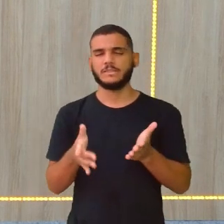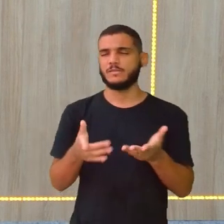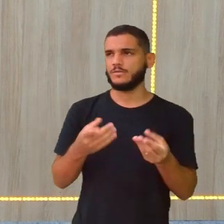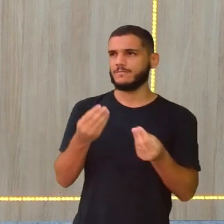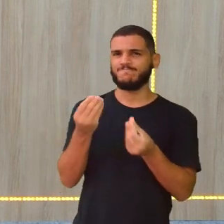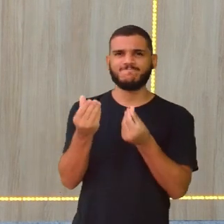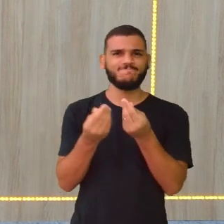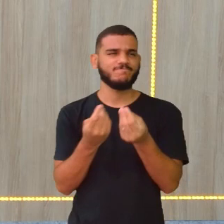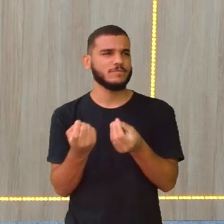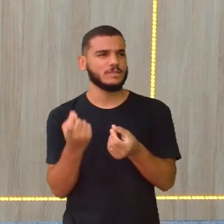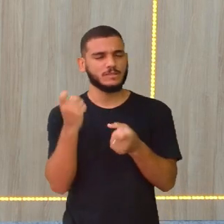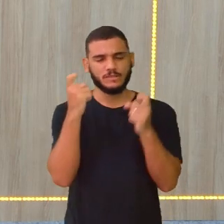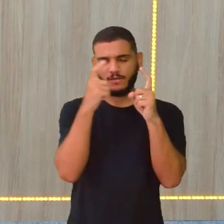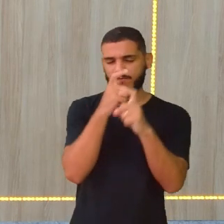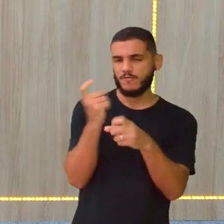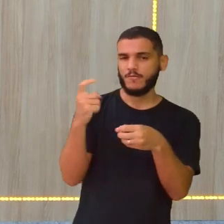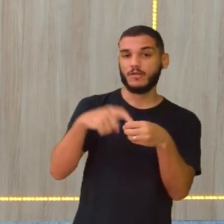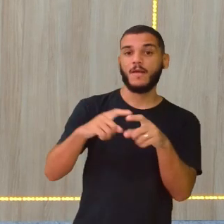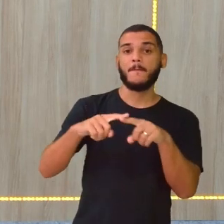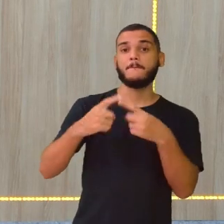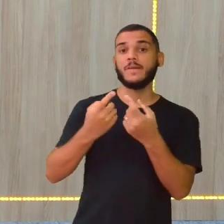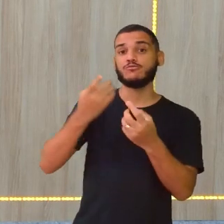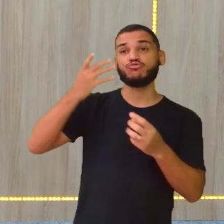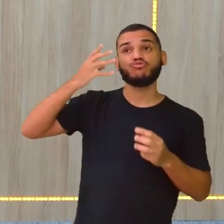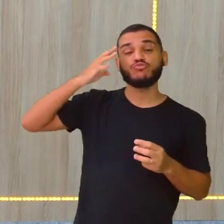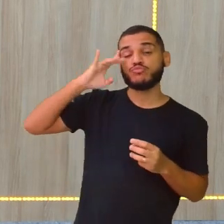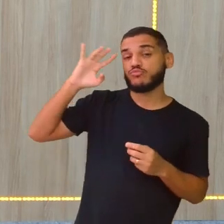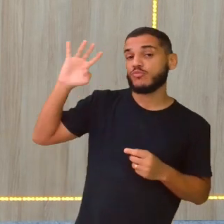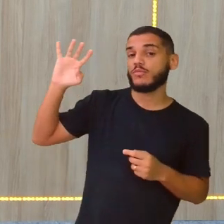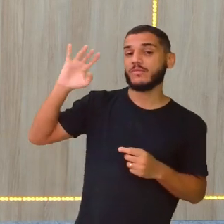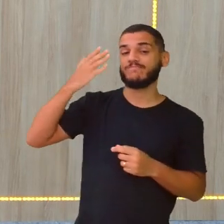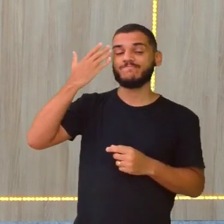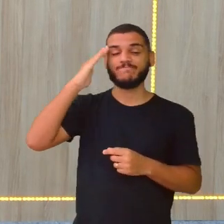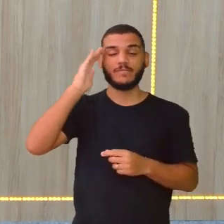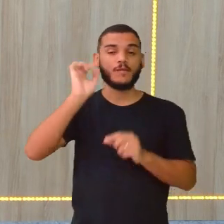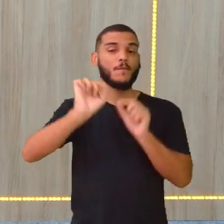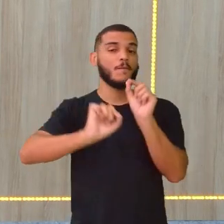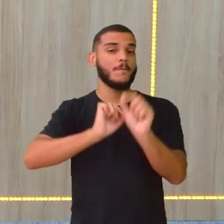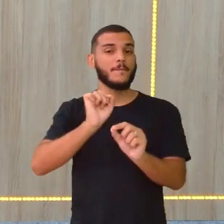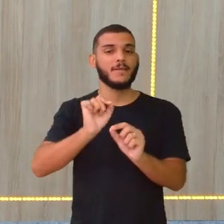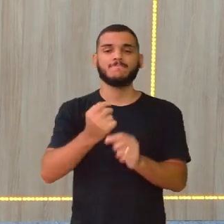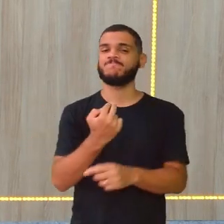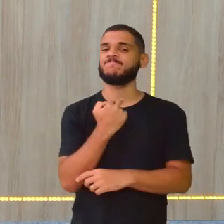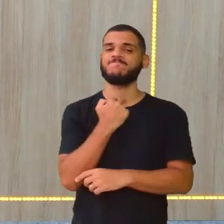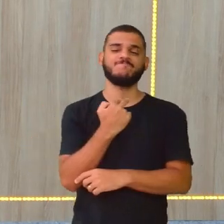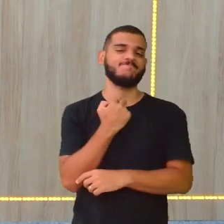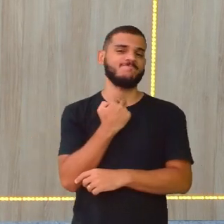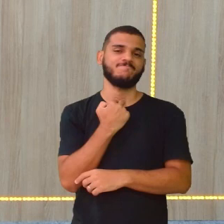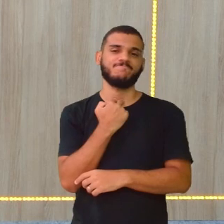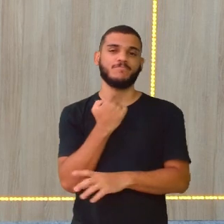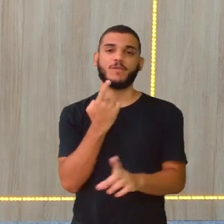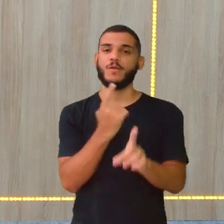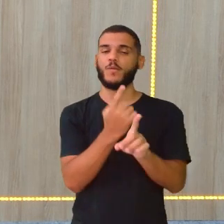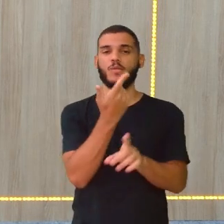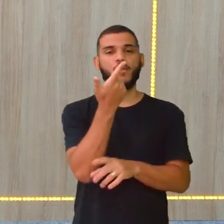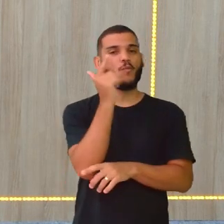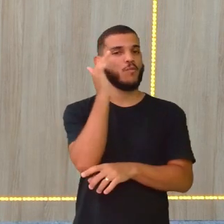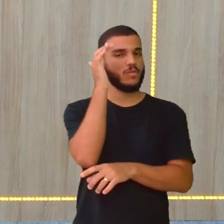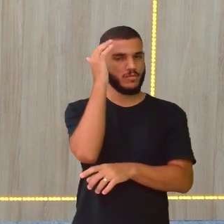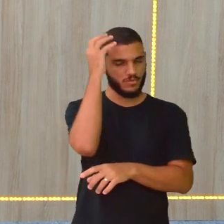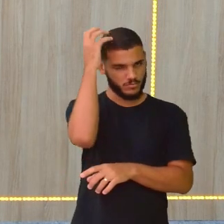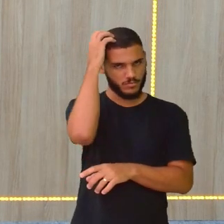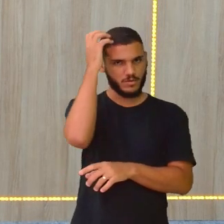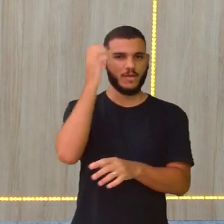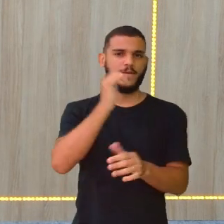voltar, mas aí eles sonham e entendem, não é? Eles têm um sonho. E aí eles entendem que não podem voltar e dá